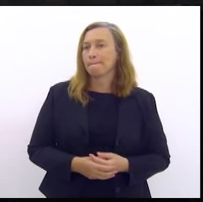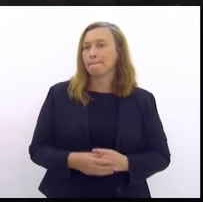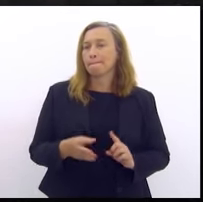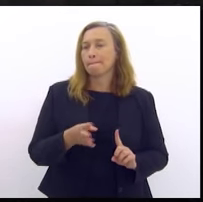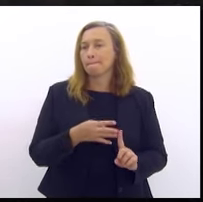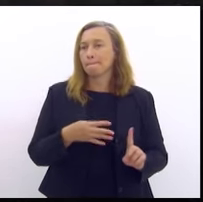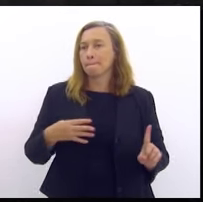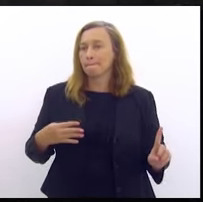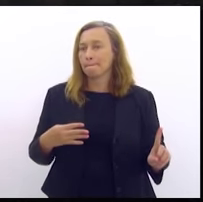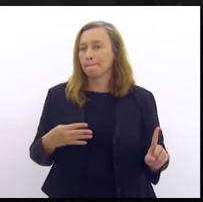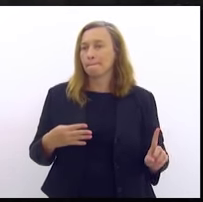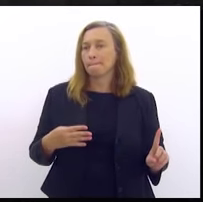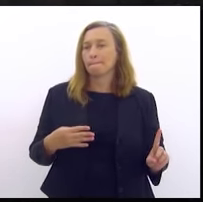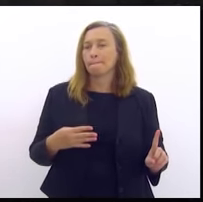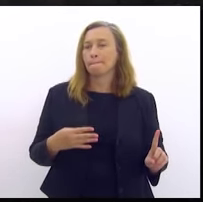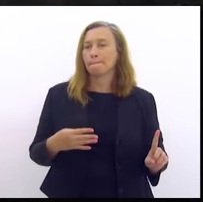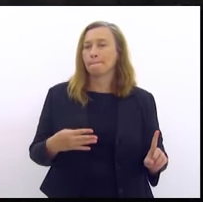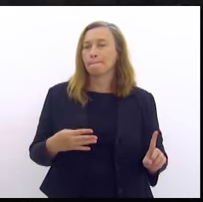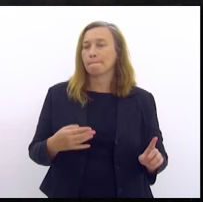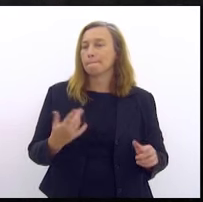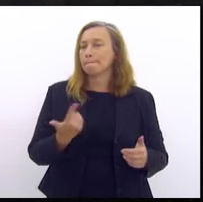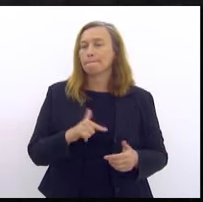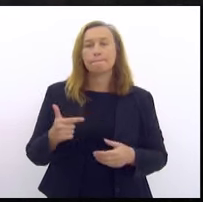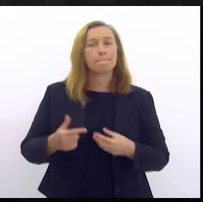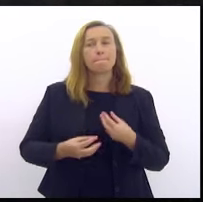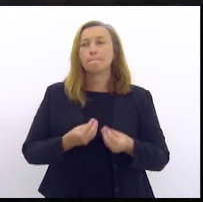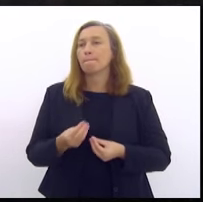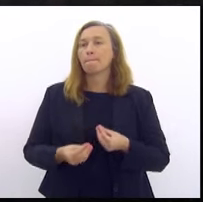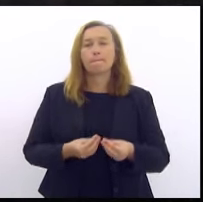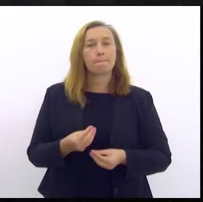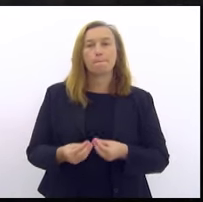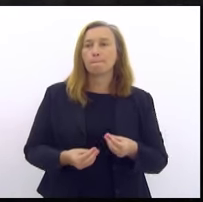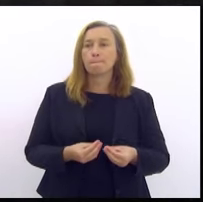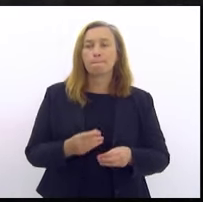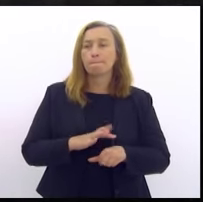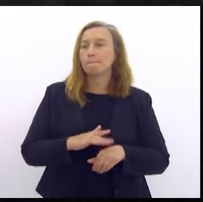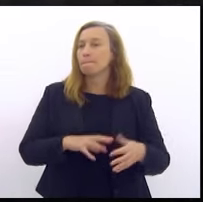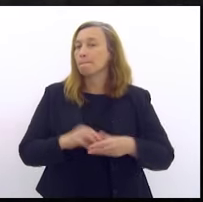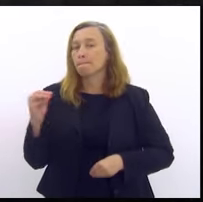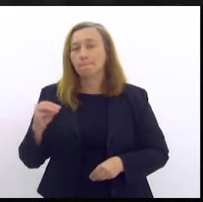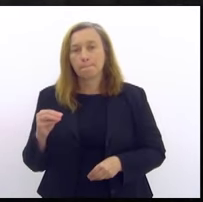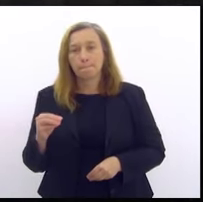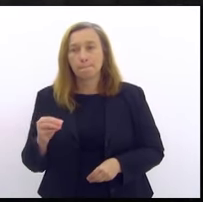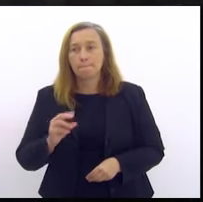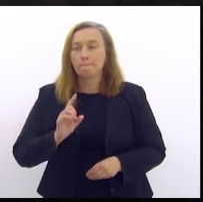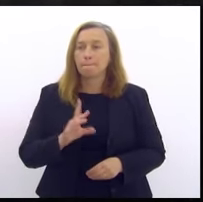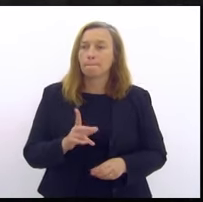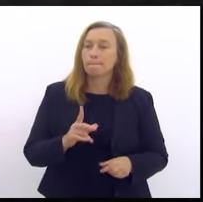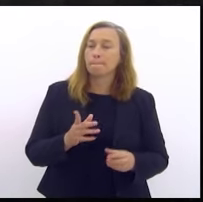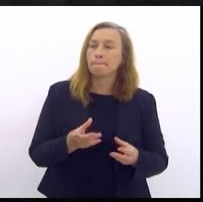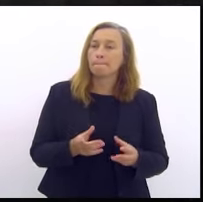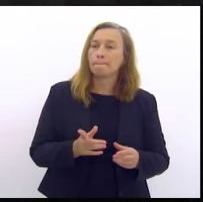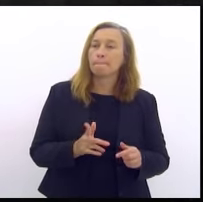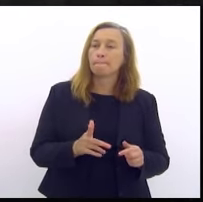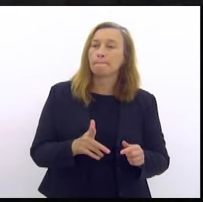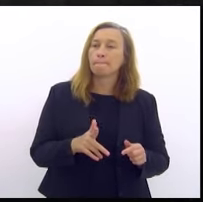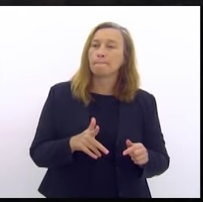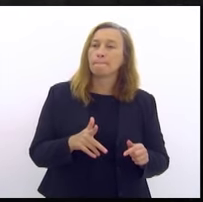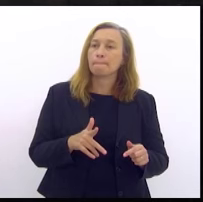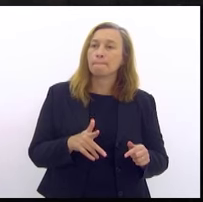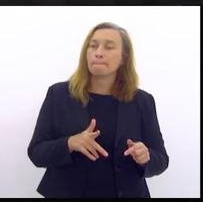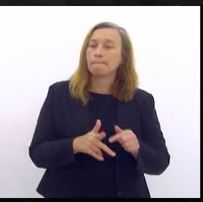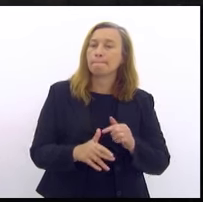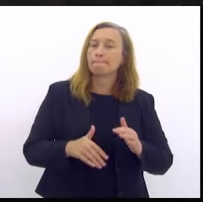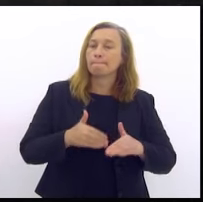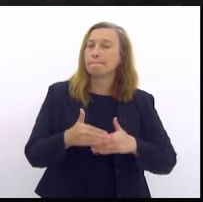síndromes e transtornos que são irreversíveis. Isso só burocratiza o processo para que o Vale Social não seja feito,